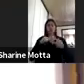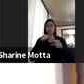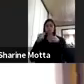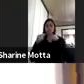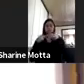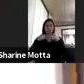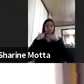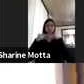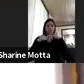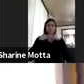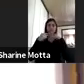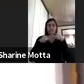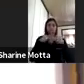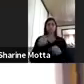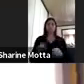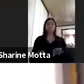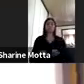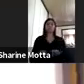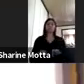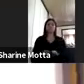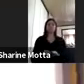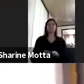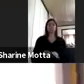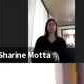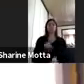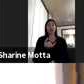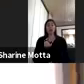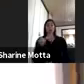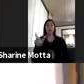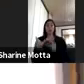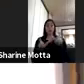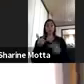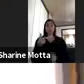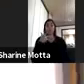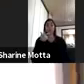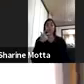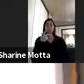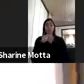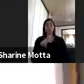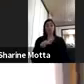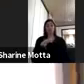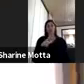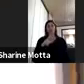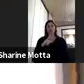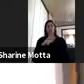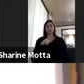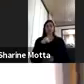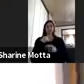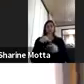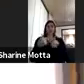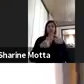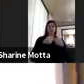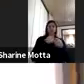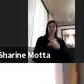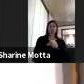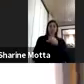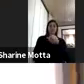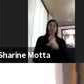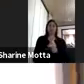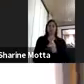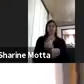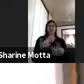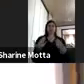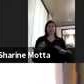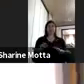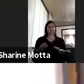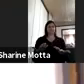dizendo que trabalho escravo não existe no Brasil. E não apenas isso. Essas pessoas importantes começaram a desmontar os